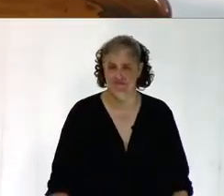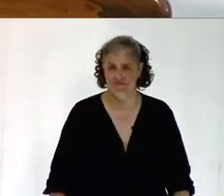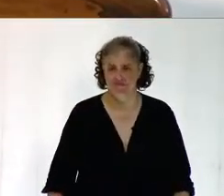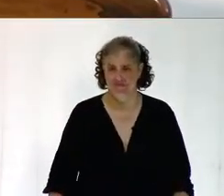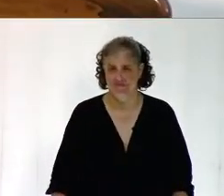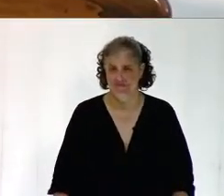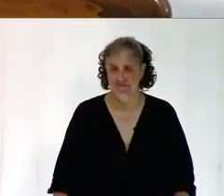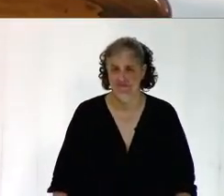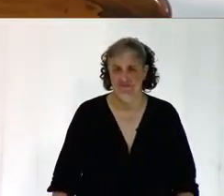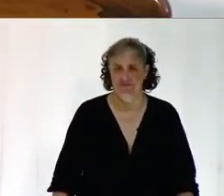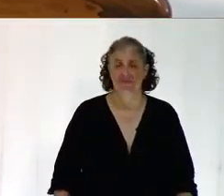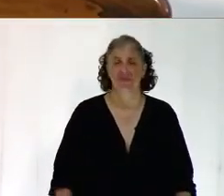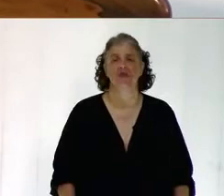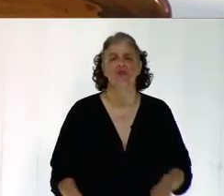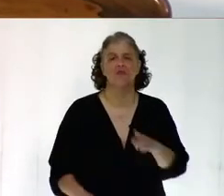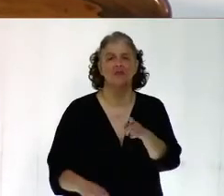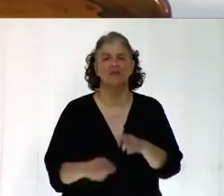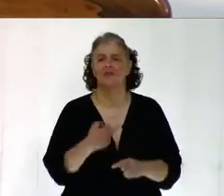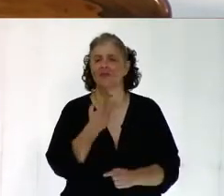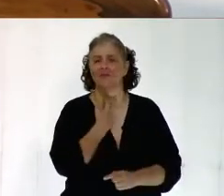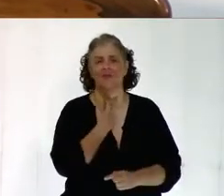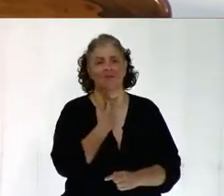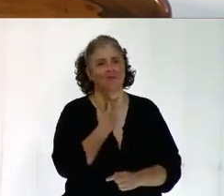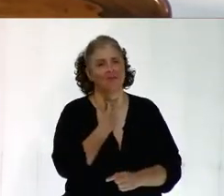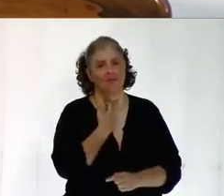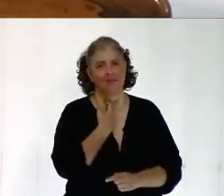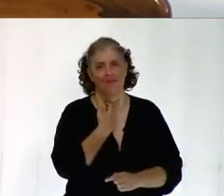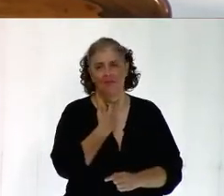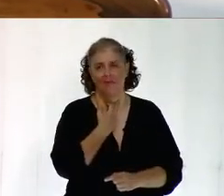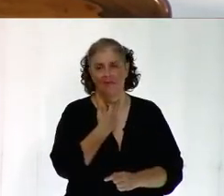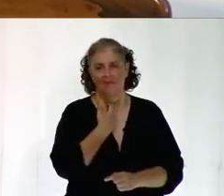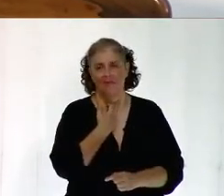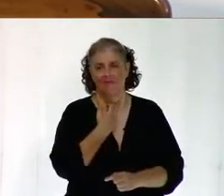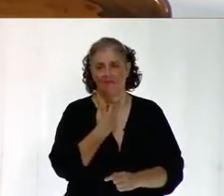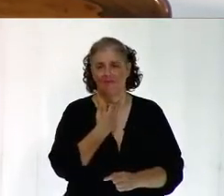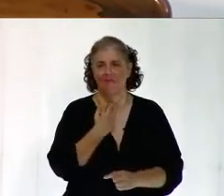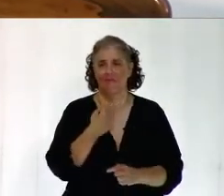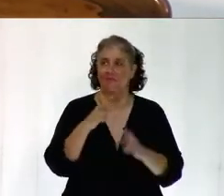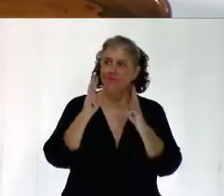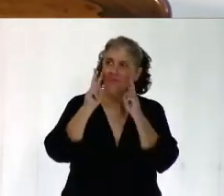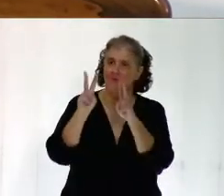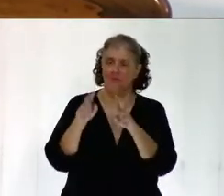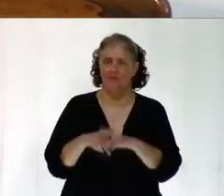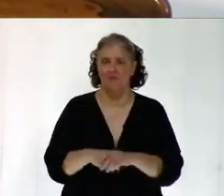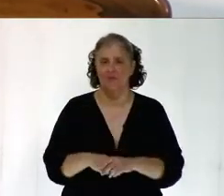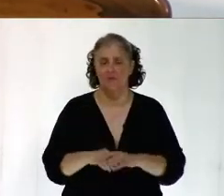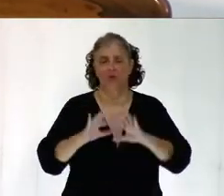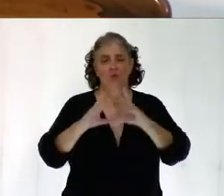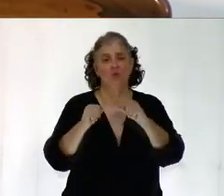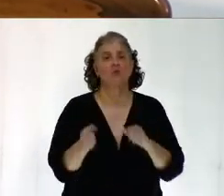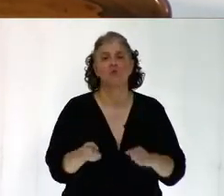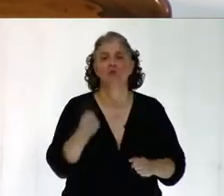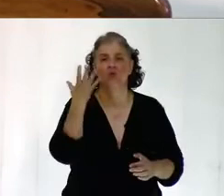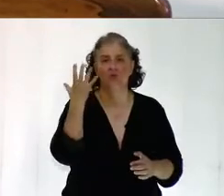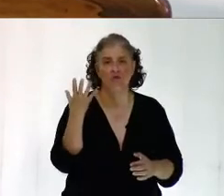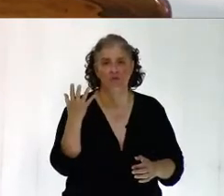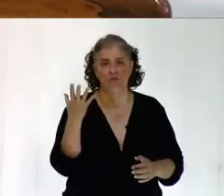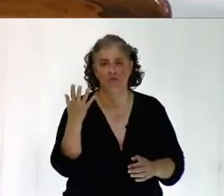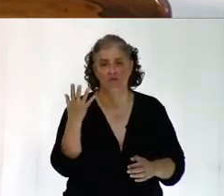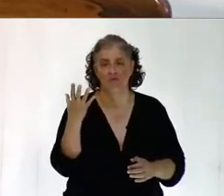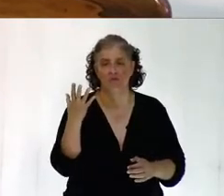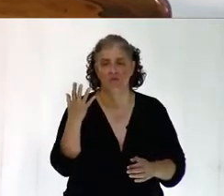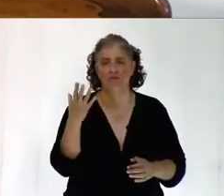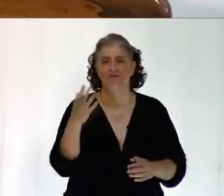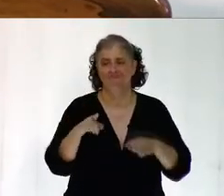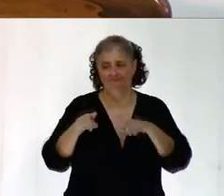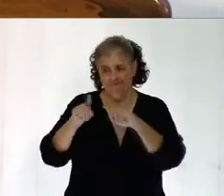se você não conseguir a ficar de serviço dura se você ver o que aconteceu a quem tentou